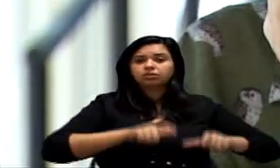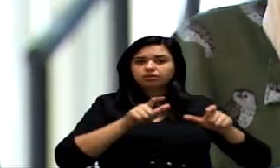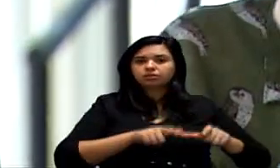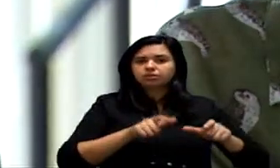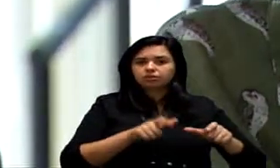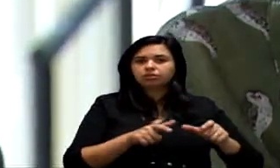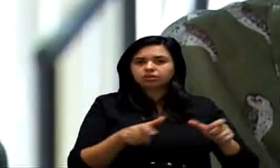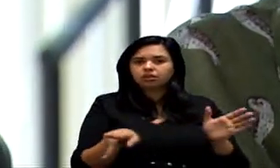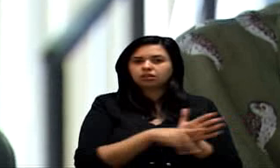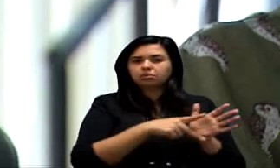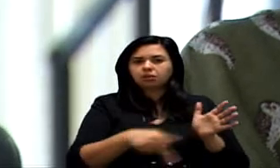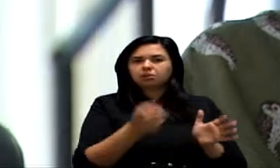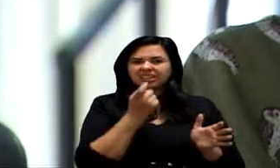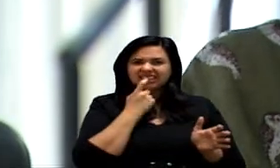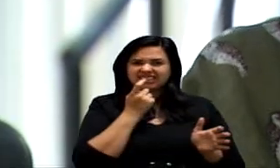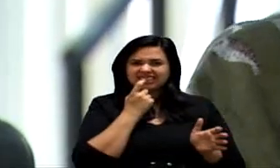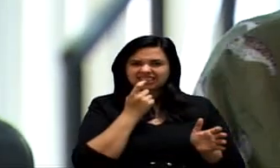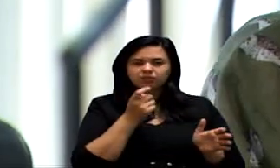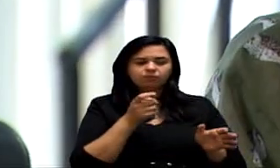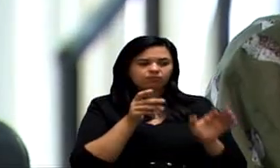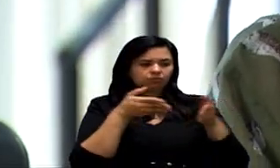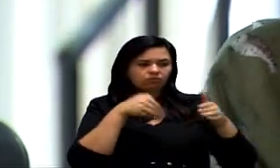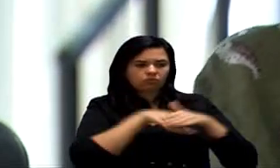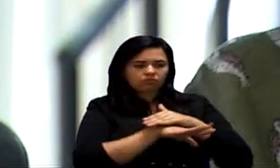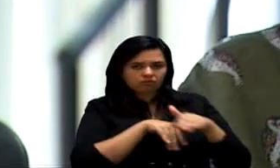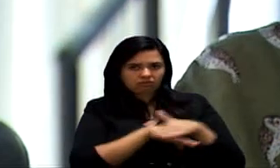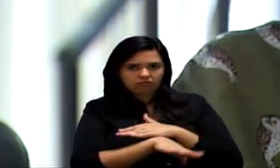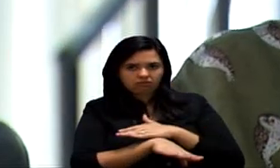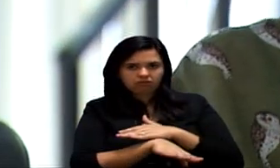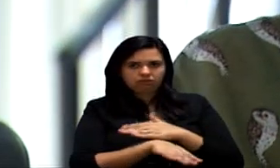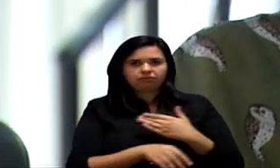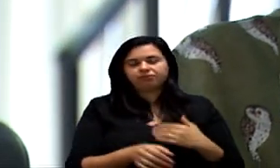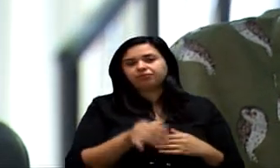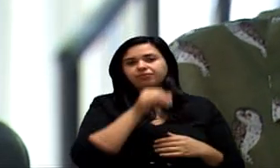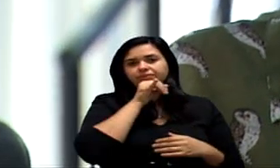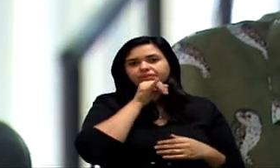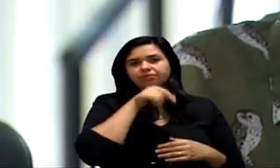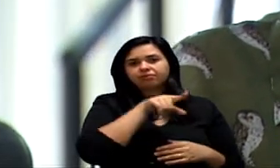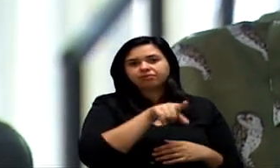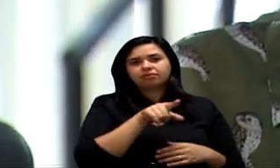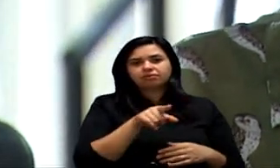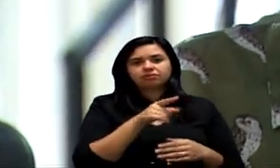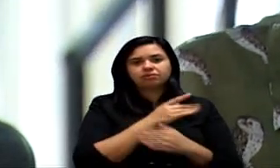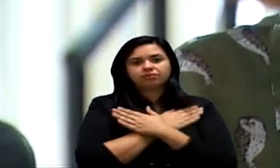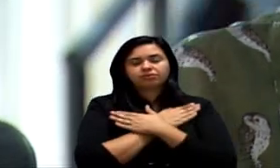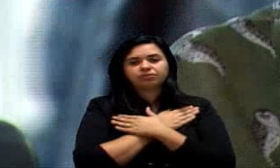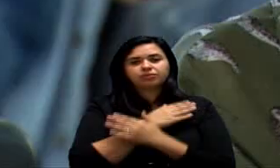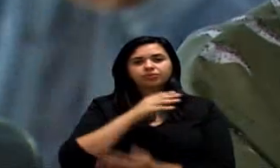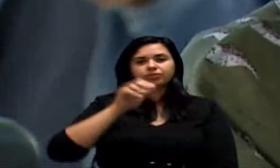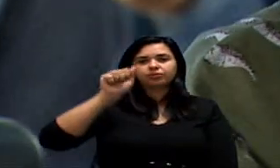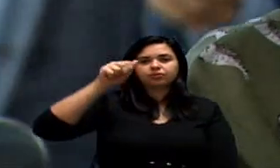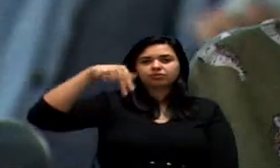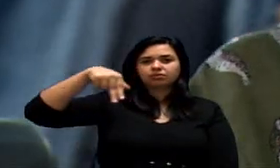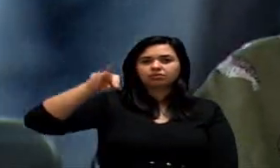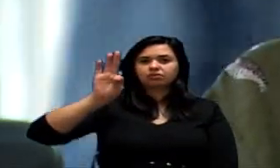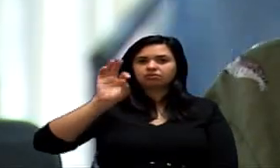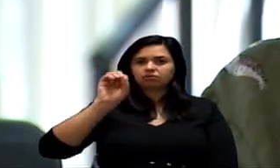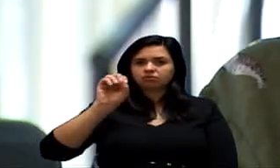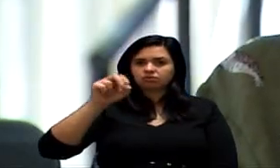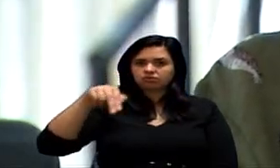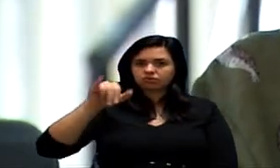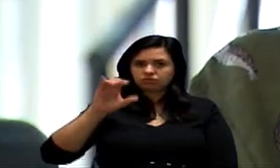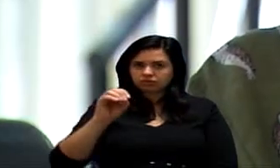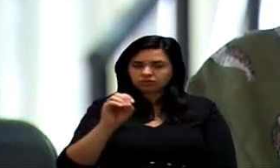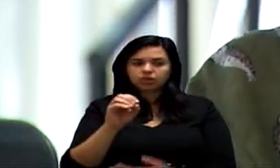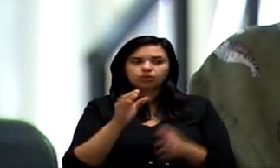porque nós temos no cemitério do Santo Antônio, o ossário que está lá para ser finalizado e até agora não foi